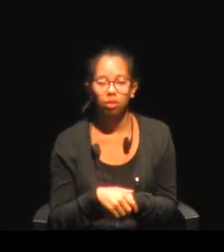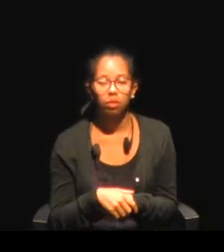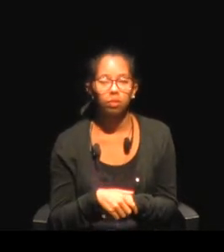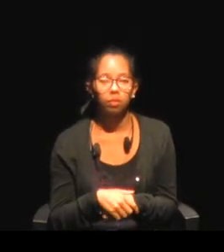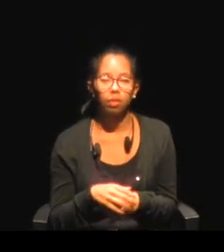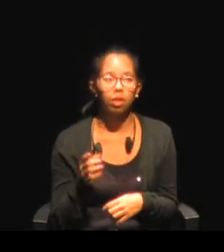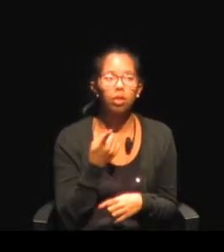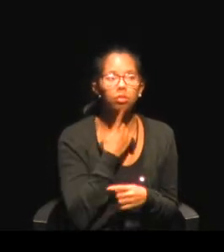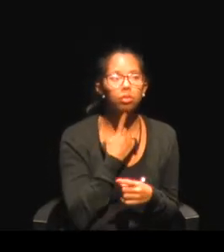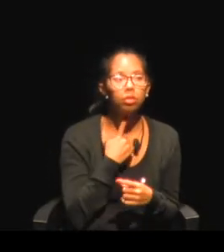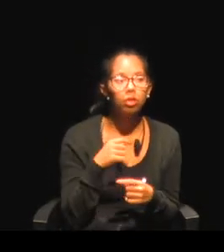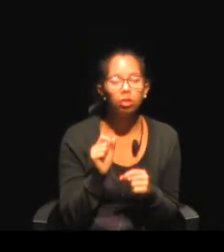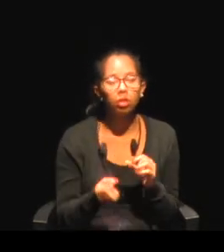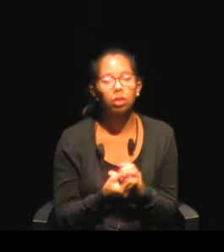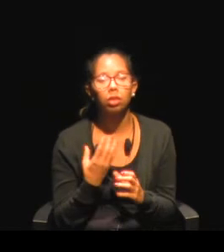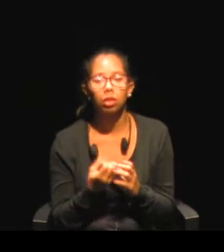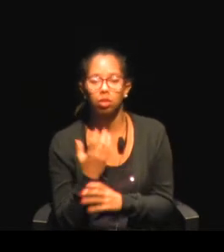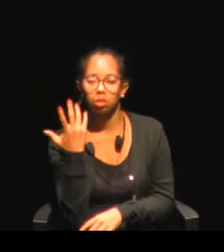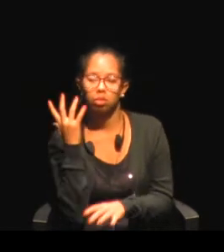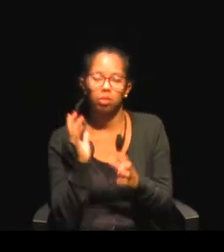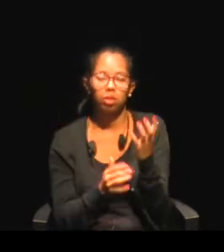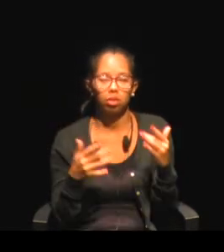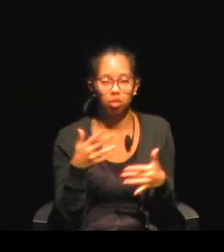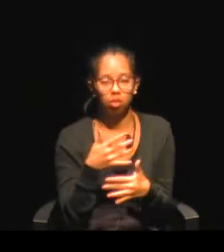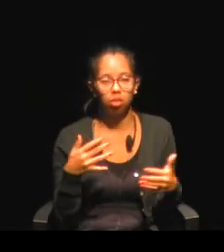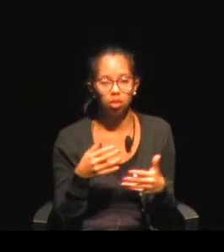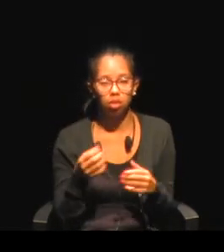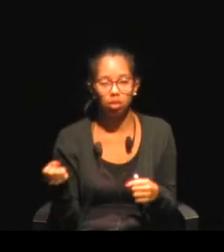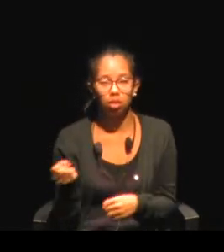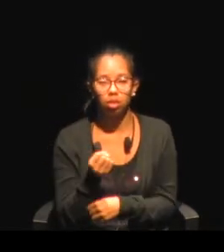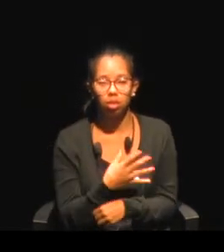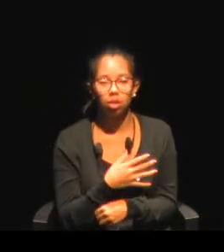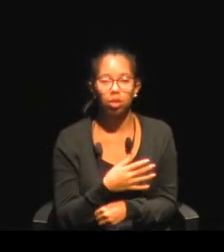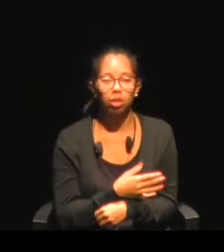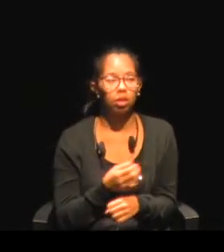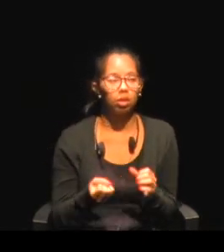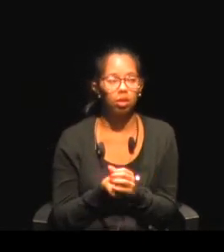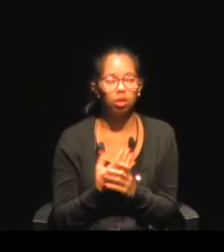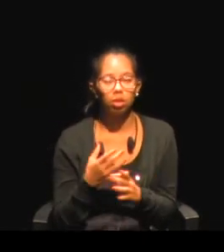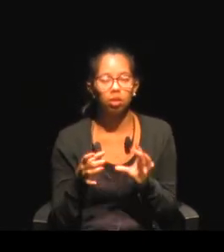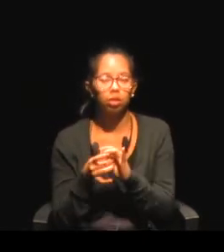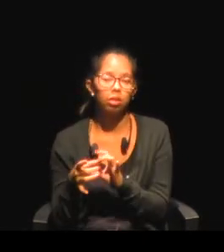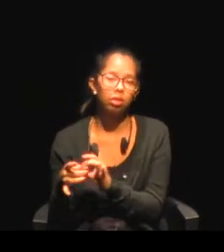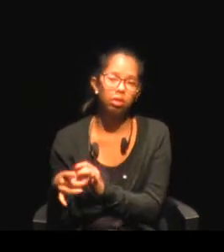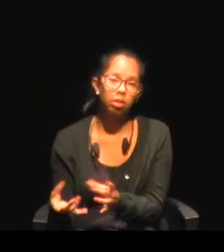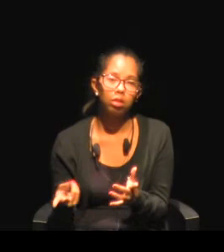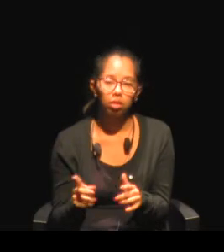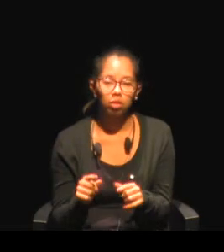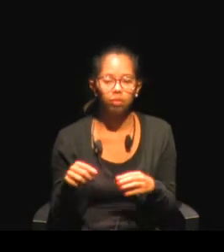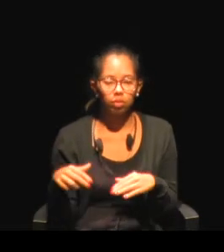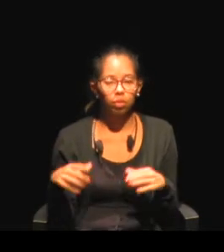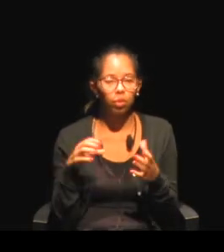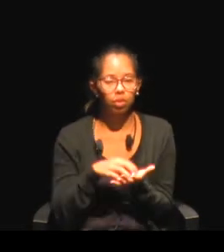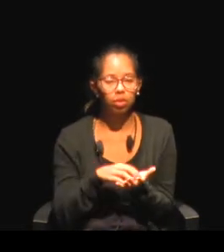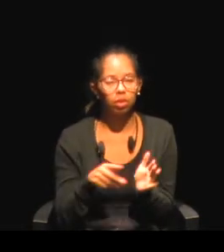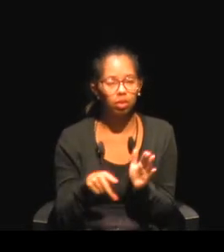um grande argumento, que é um desejo de uma criação de uma paisagem urbana nova, conectando diversas áreas verdes. Aqui tem já